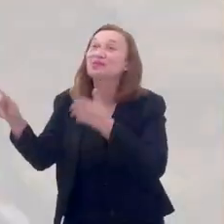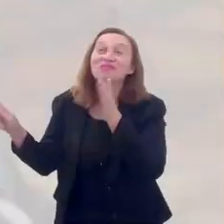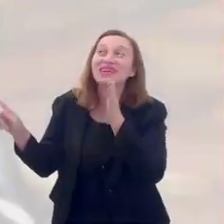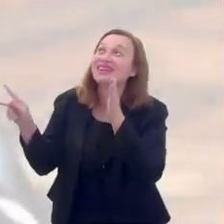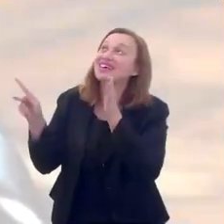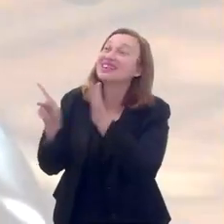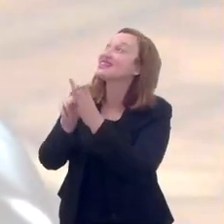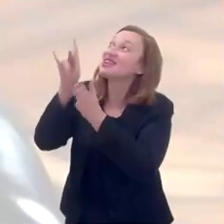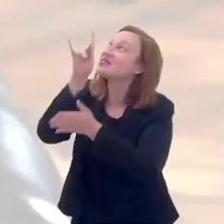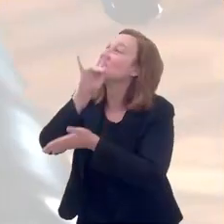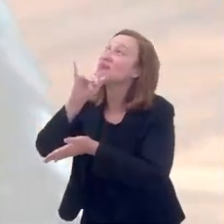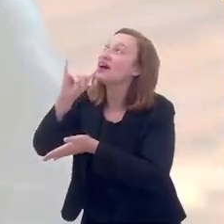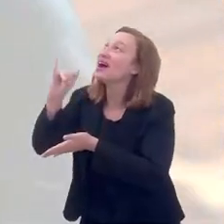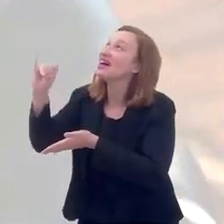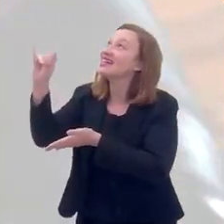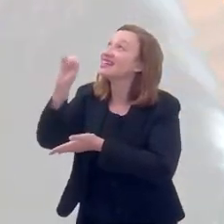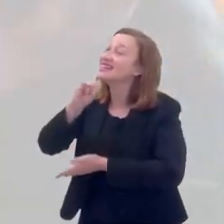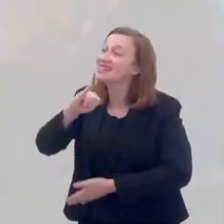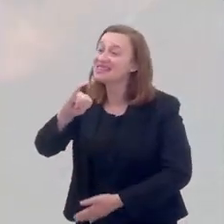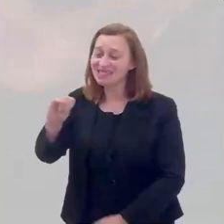é do